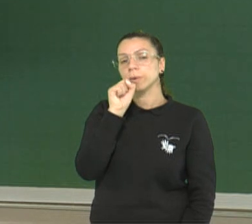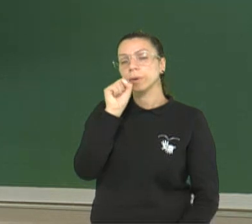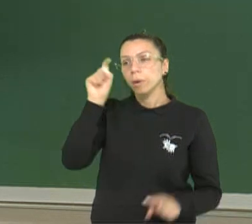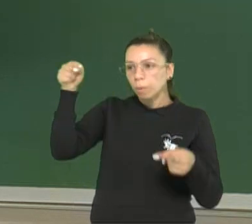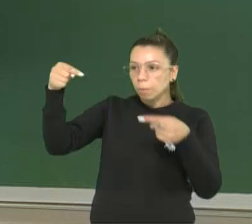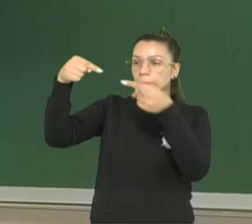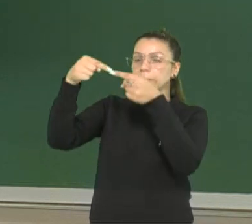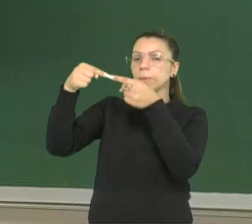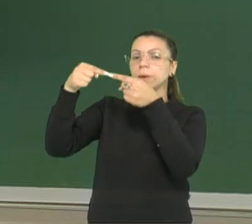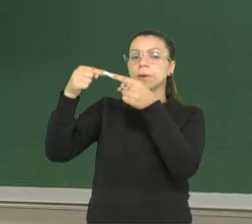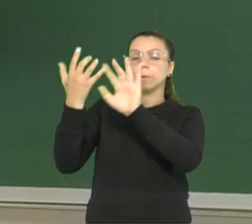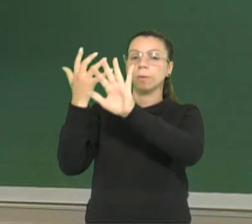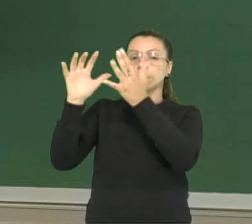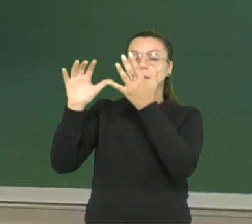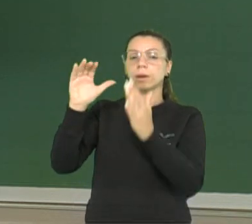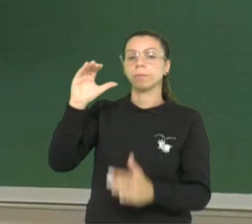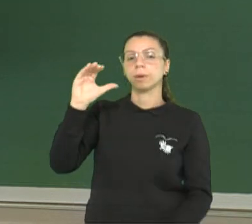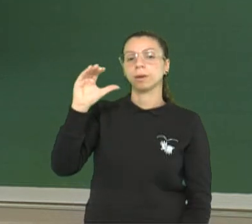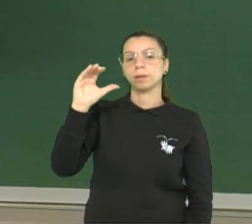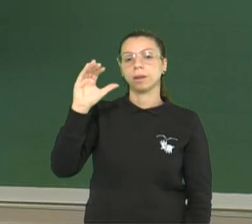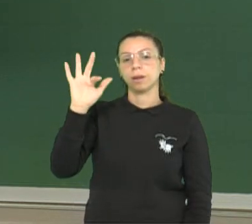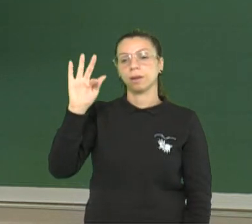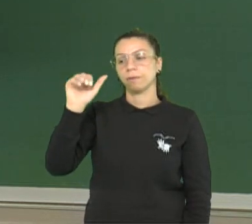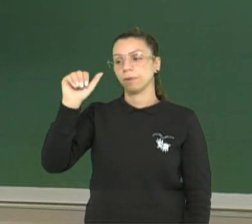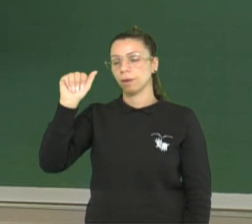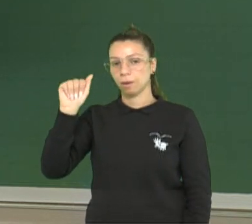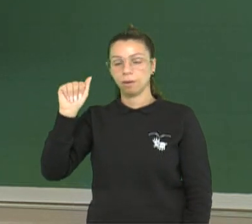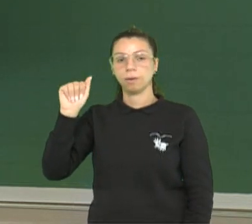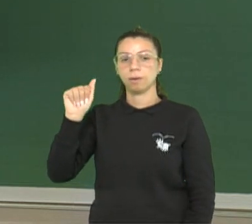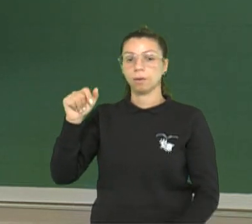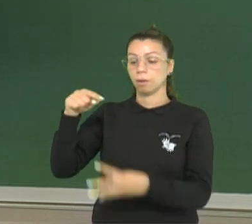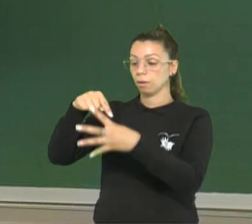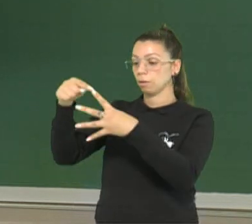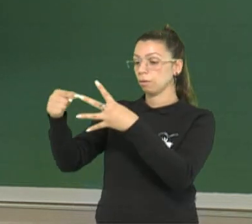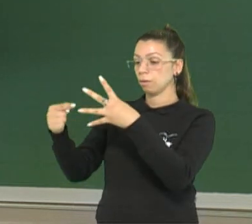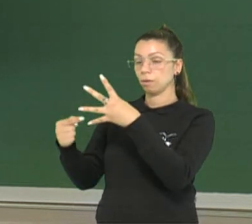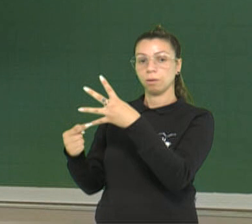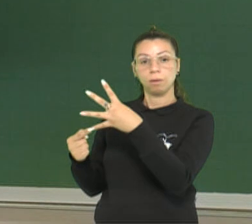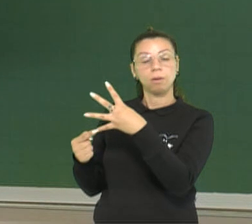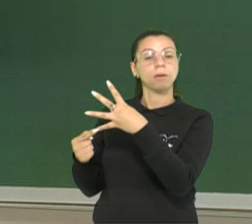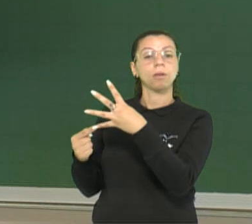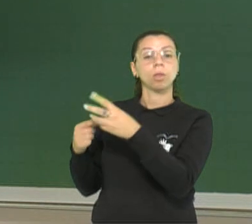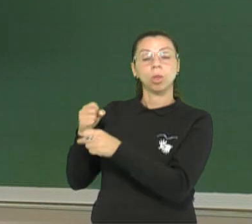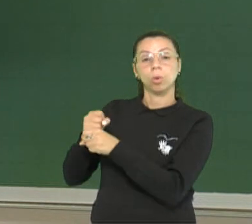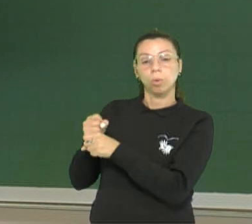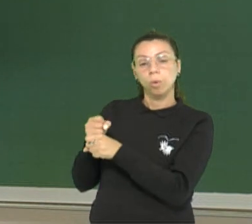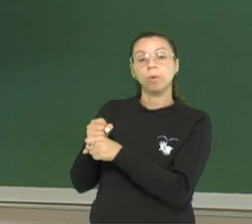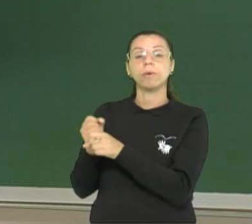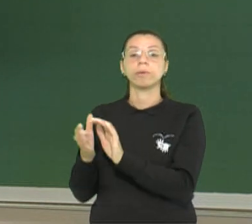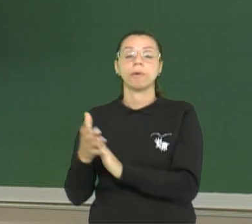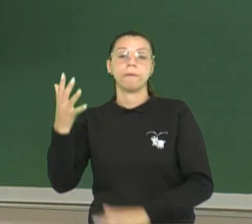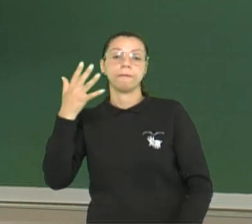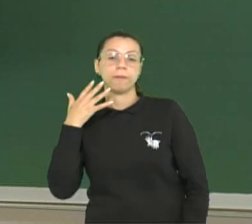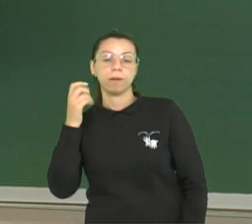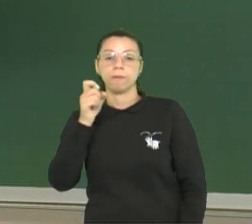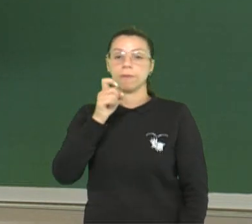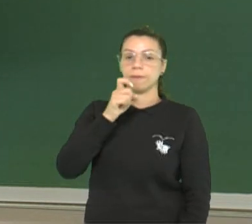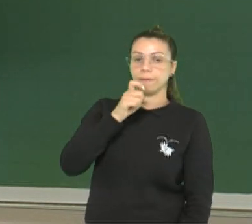vai apresentar um clima temperado, com as 4 estações do ano definidas, verão, inverno, outono e